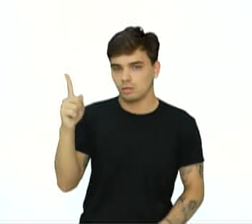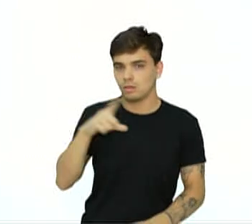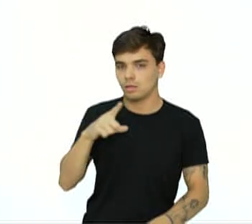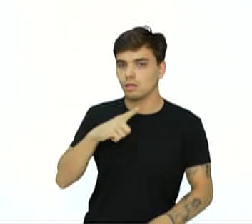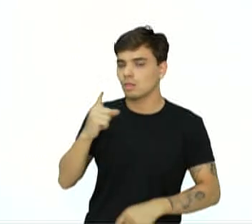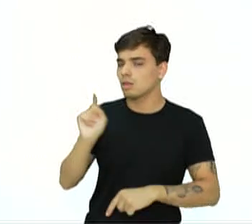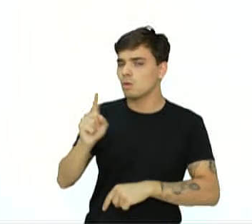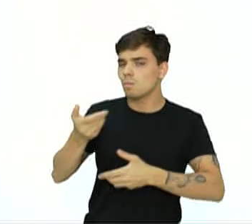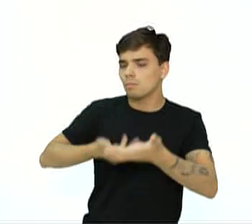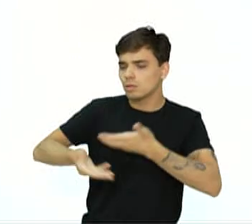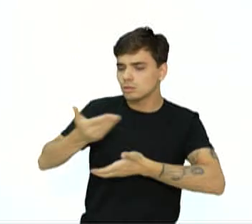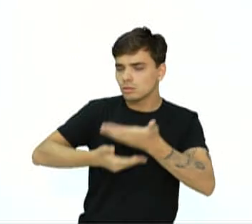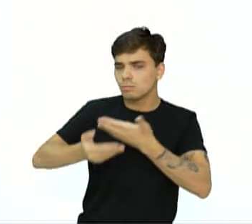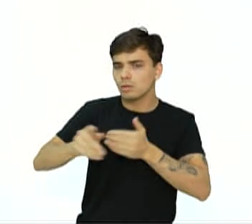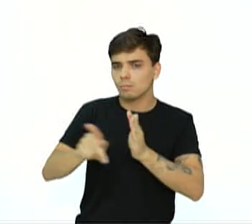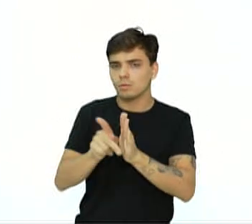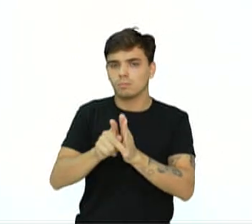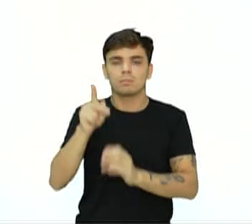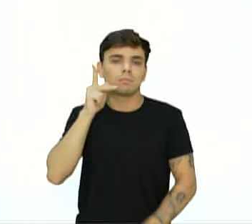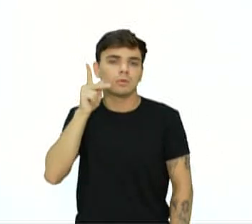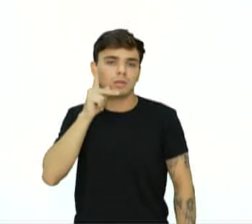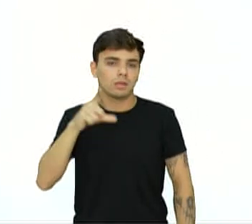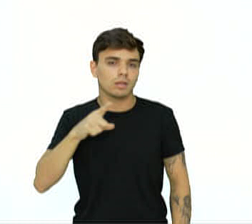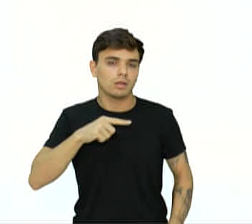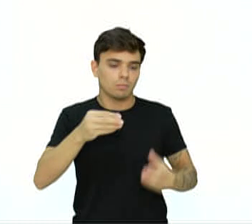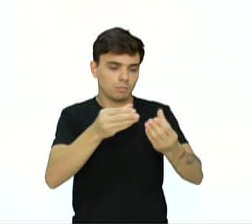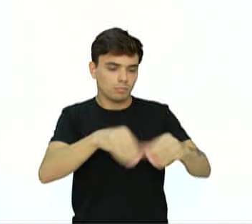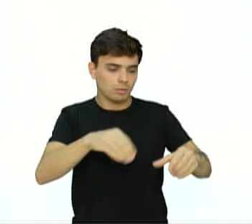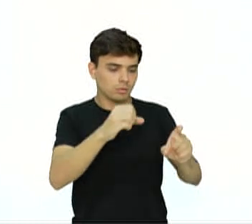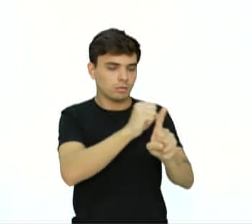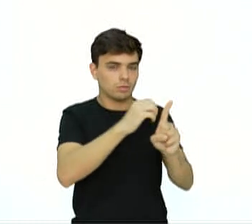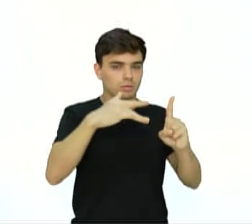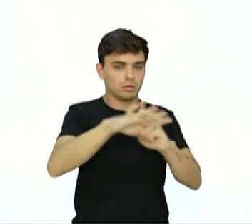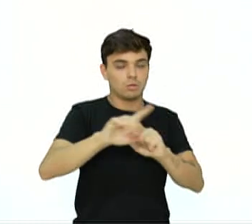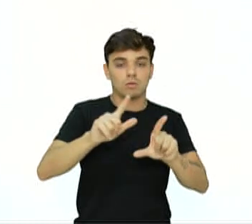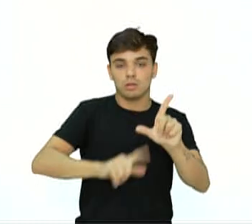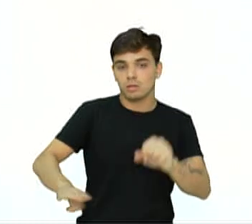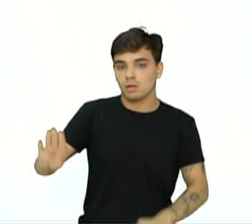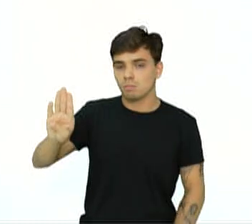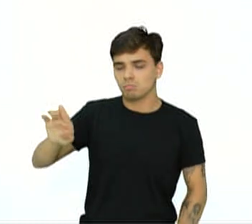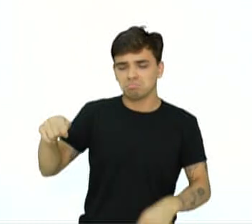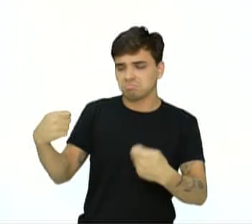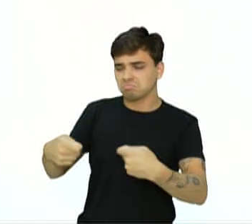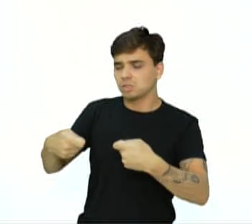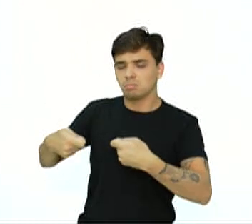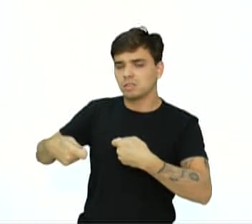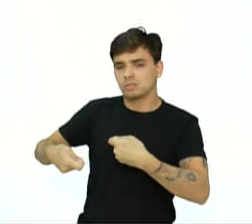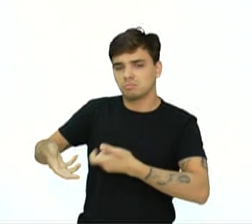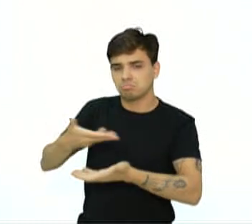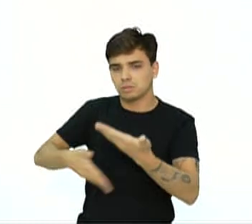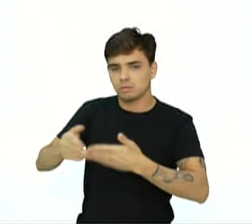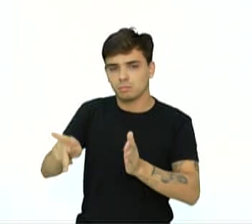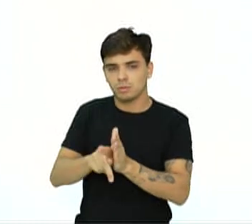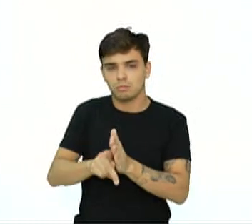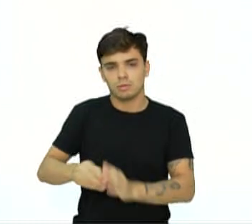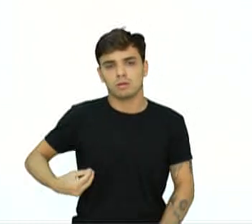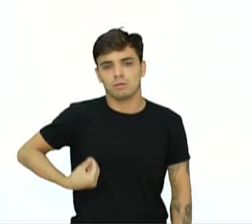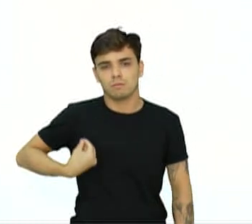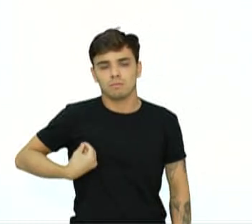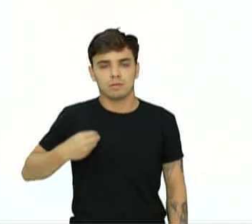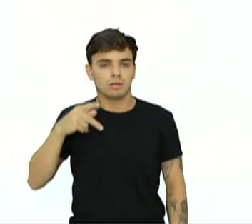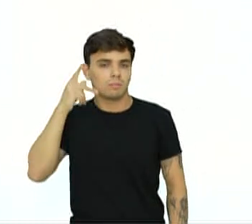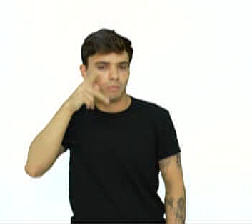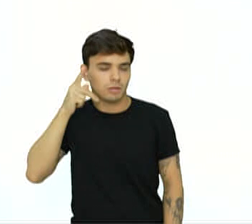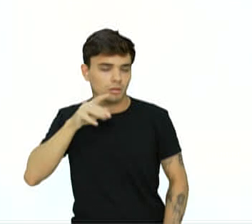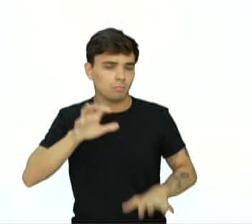política acarreta em prejuízos sociais, ou B, não há necessidade em participar da vida política, uma vez que